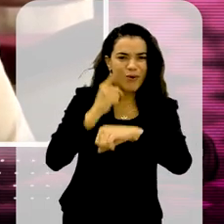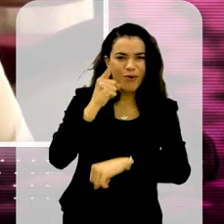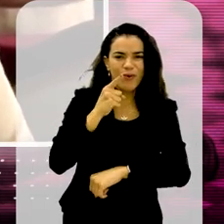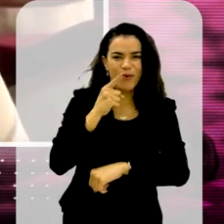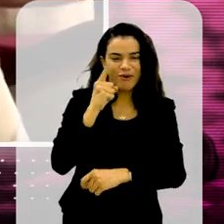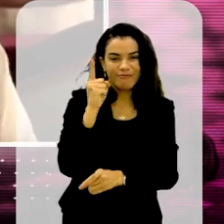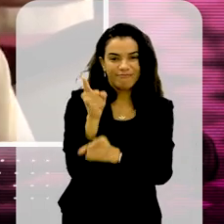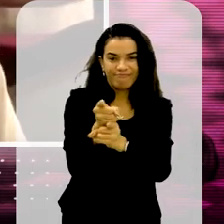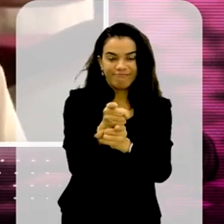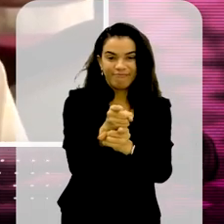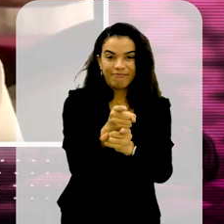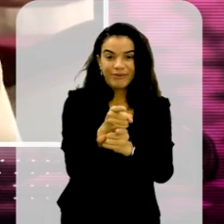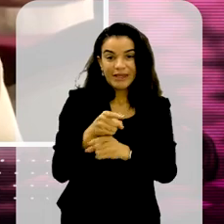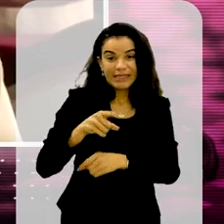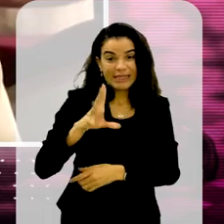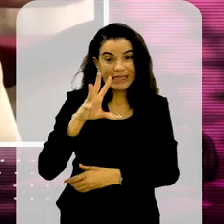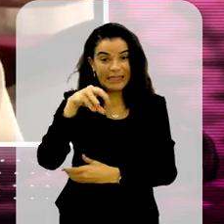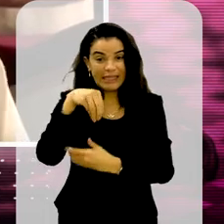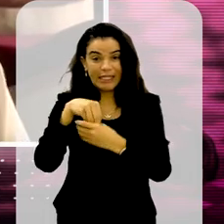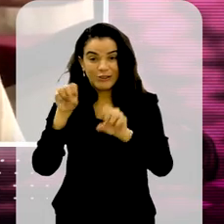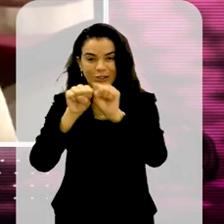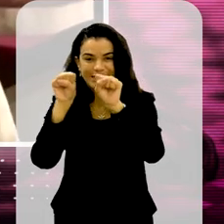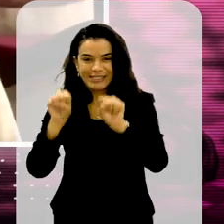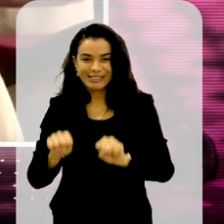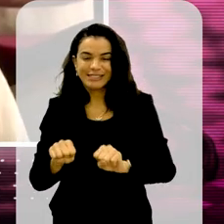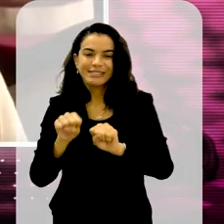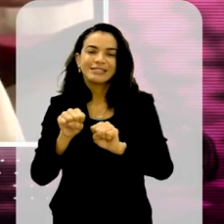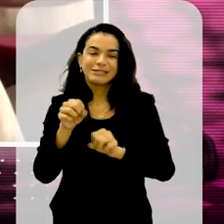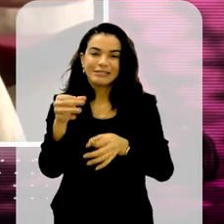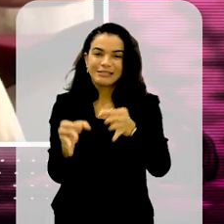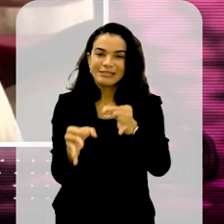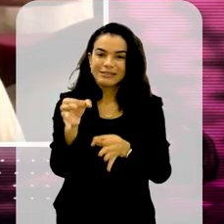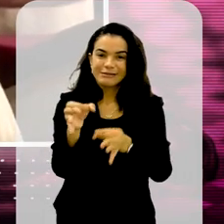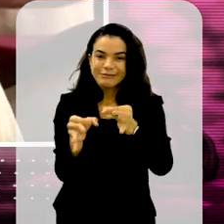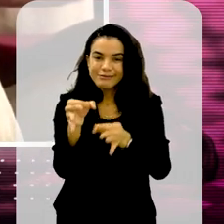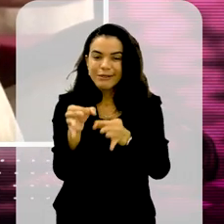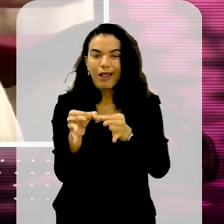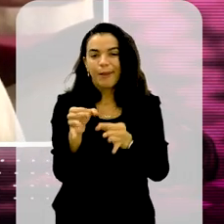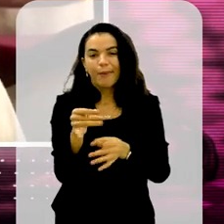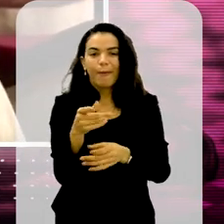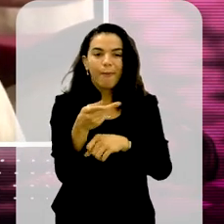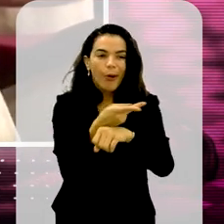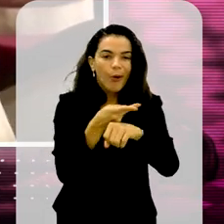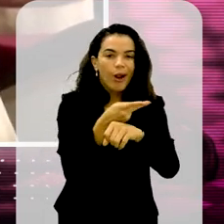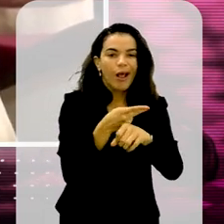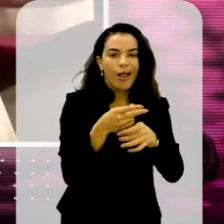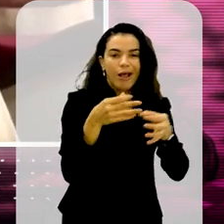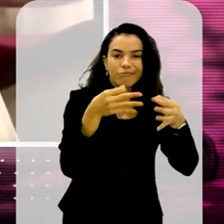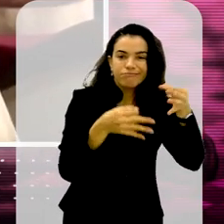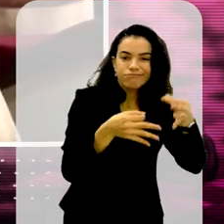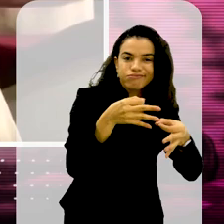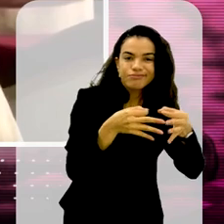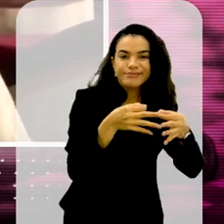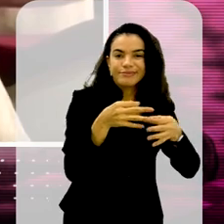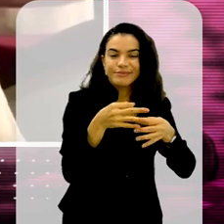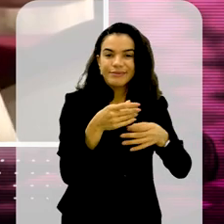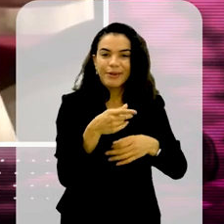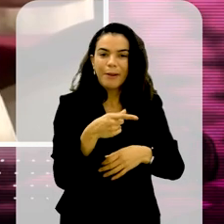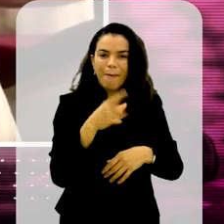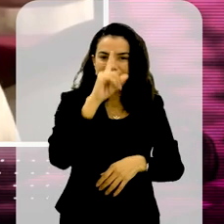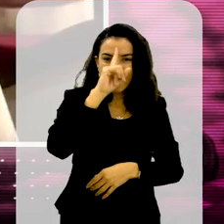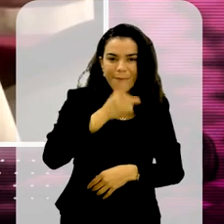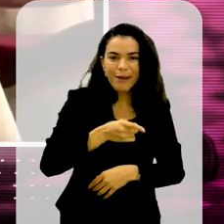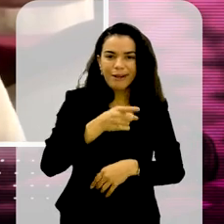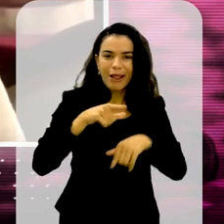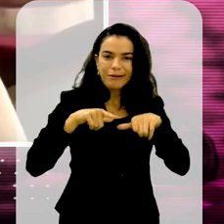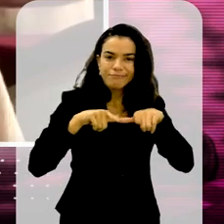Claro que, dentro do sistema de justiça criminal, para que a gente tenha ali autorização, mandado de busca e apreensão, tem